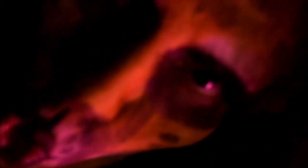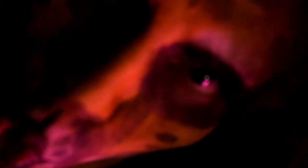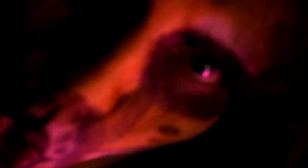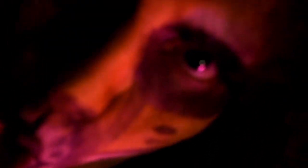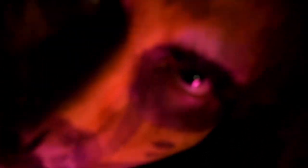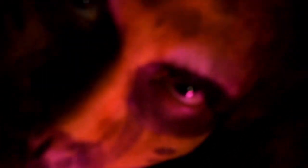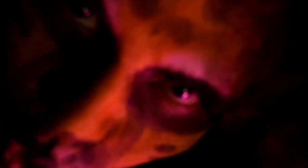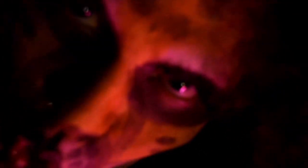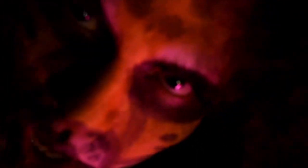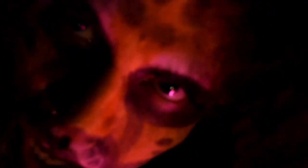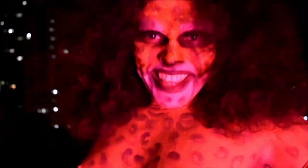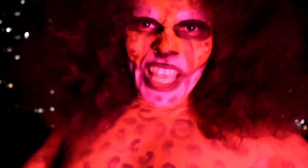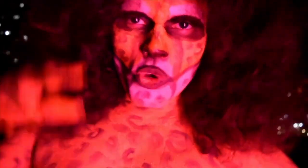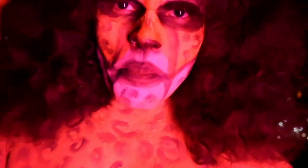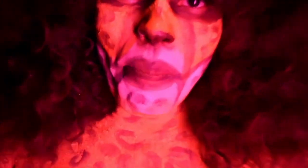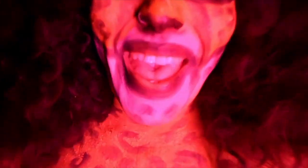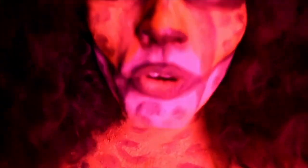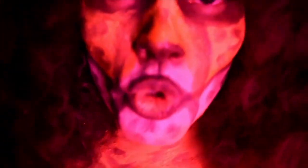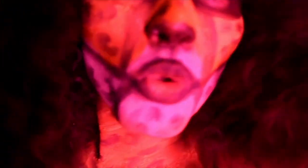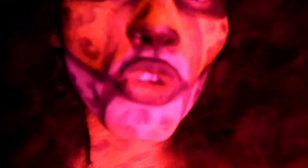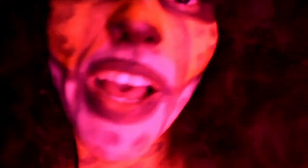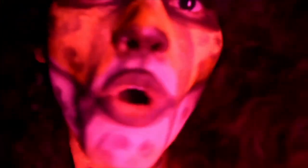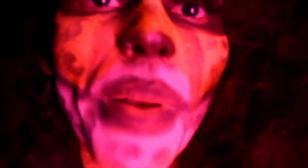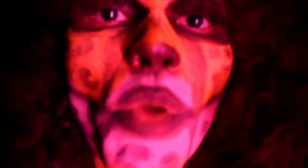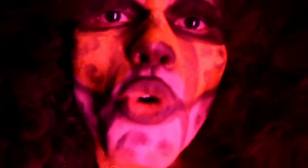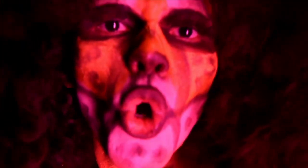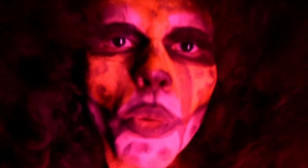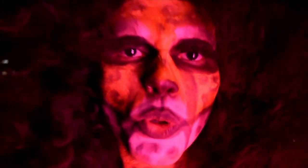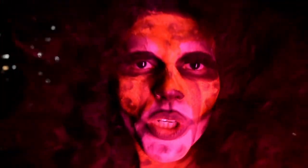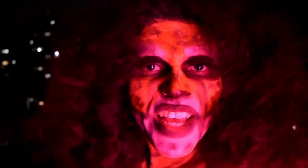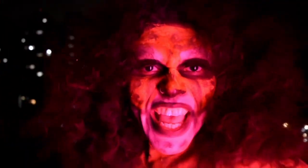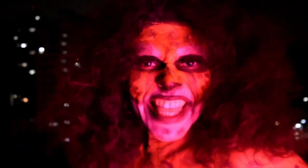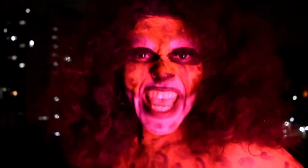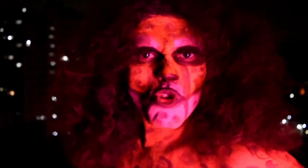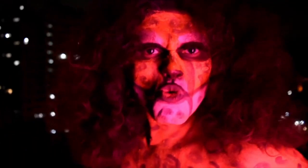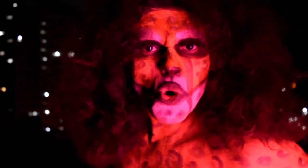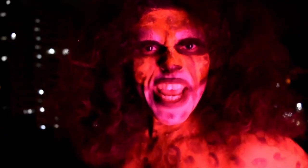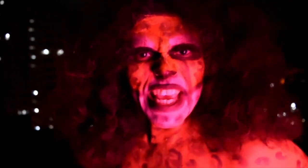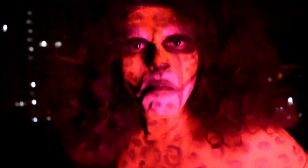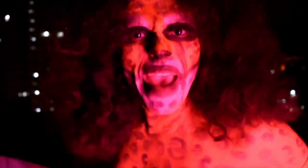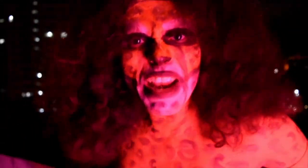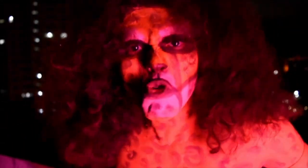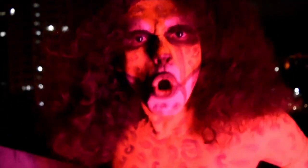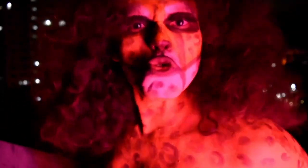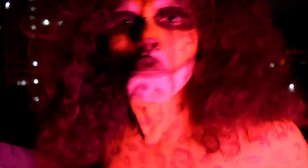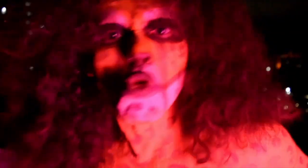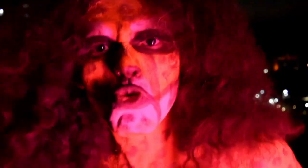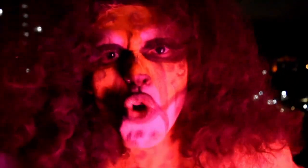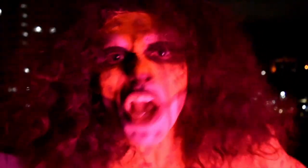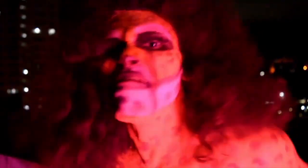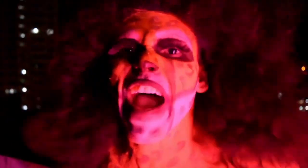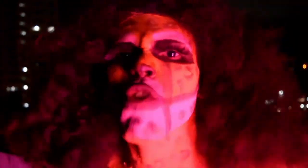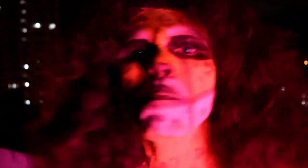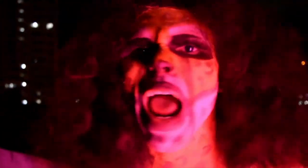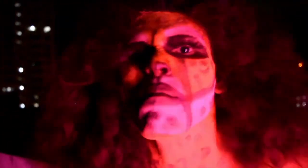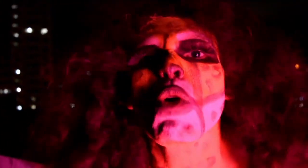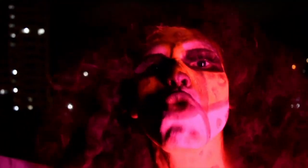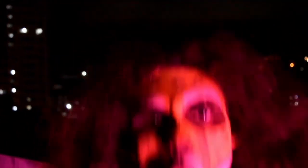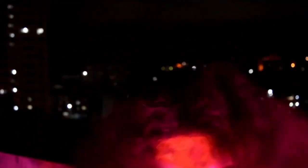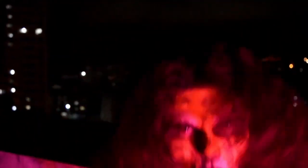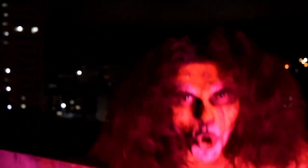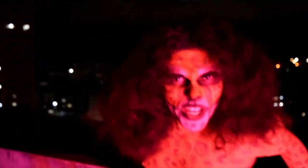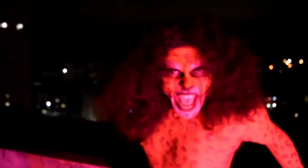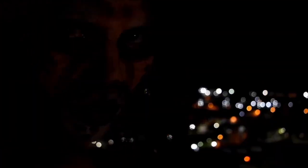meu corpo. Nenhum império do mundo vai comprar meu corpo. Nenhum império do mundo vai comprar